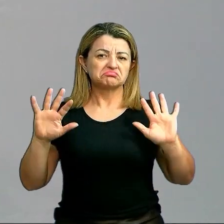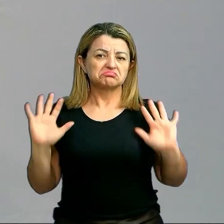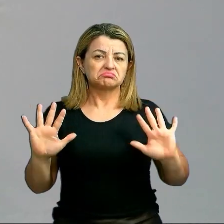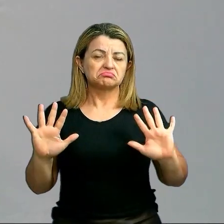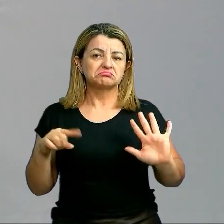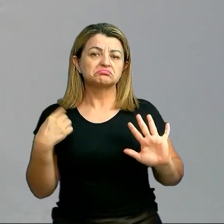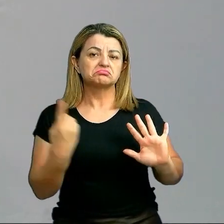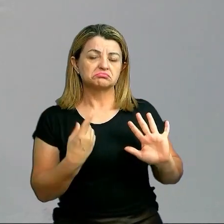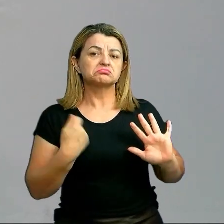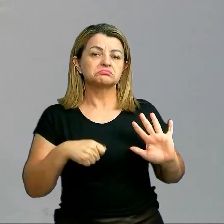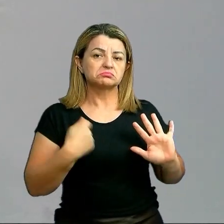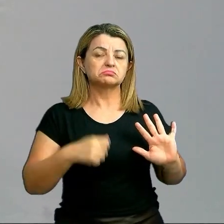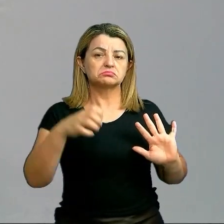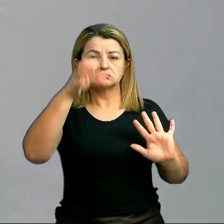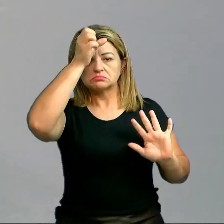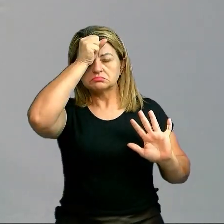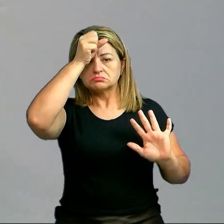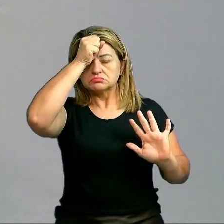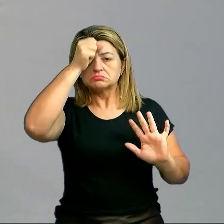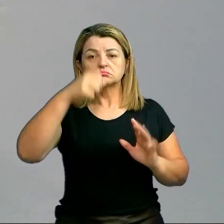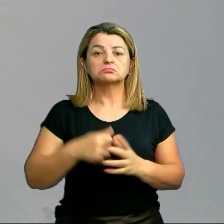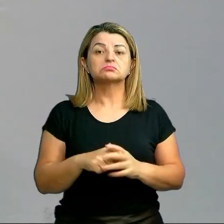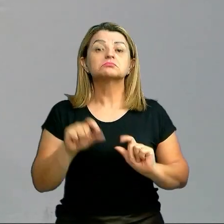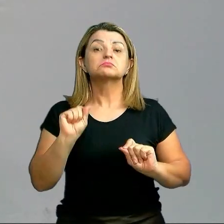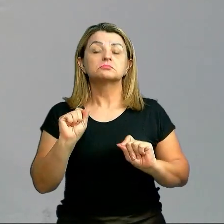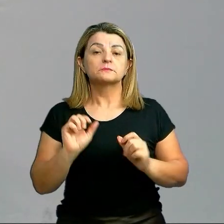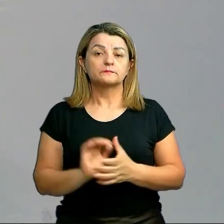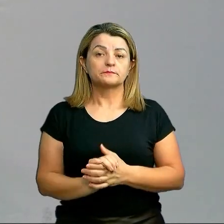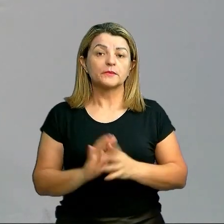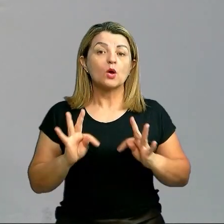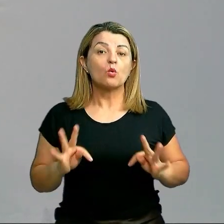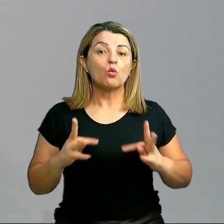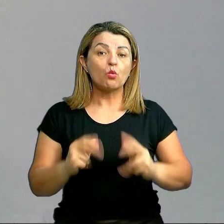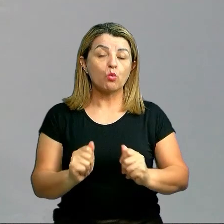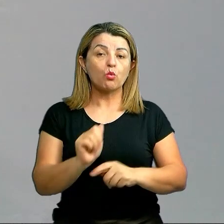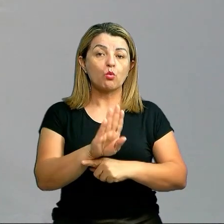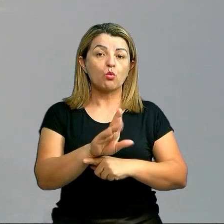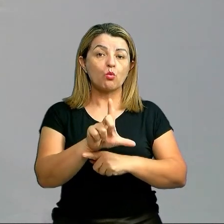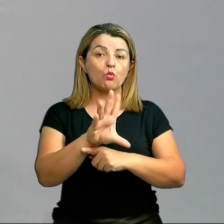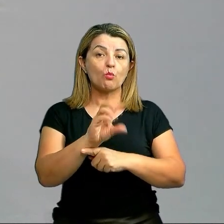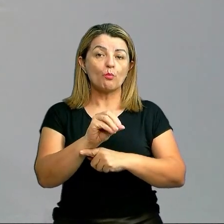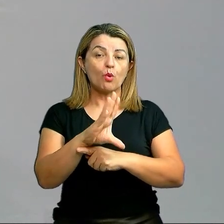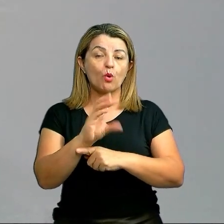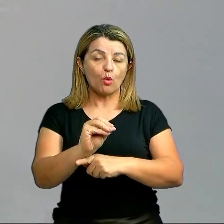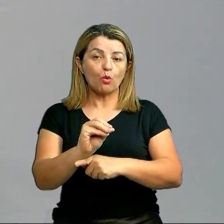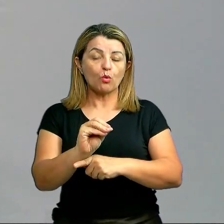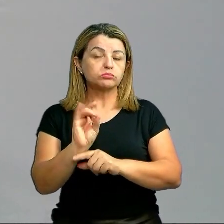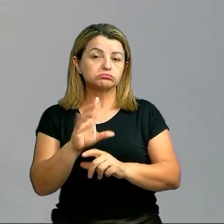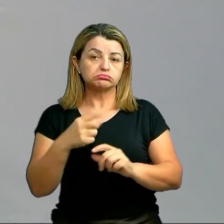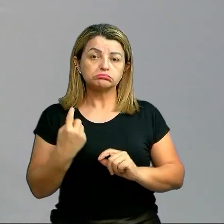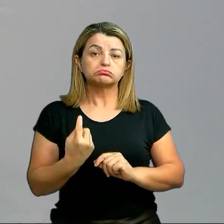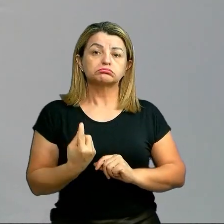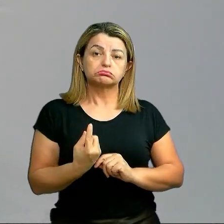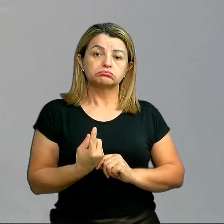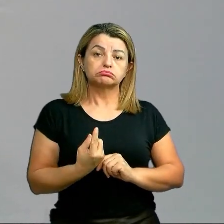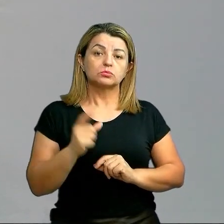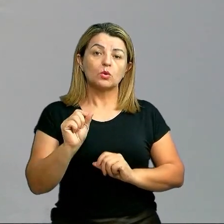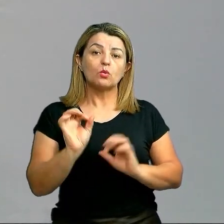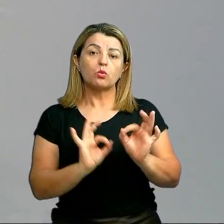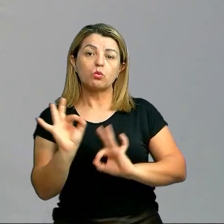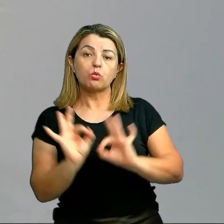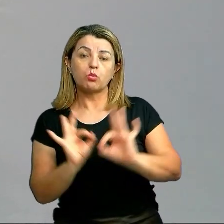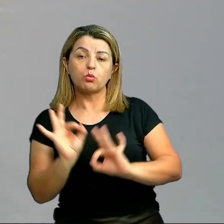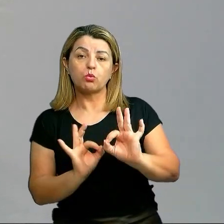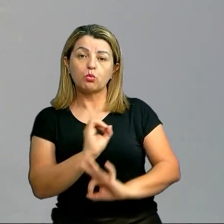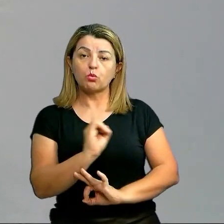precisa aprender basicamente sobre isso? Que todo bloco econômico é por si só uma organização internacional,